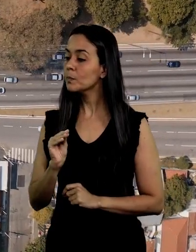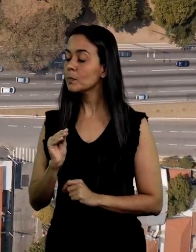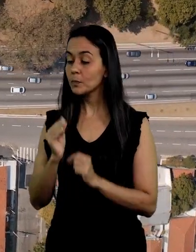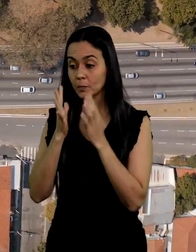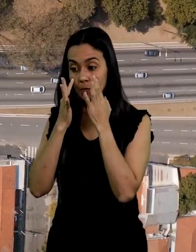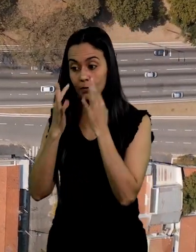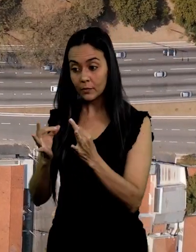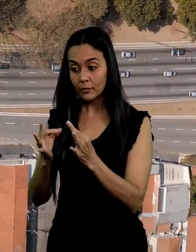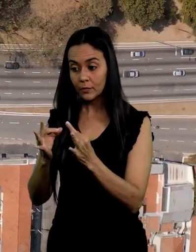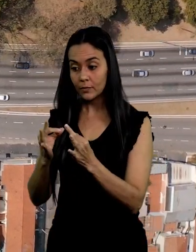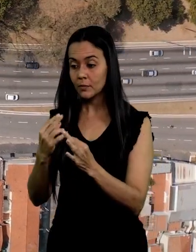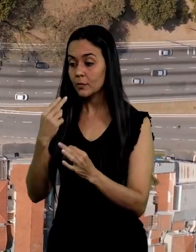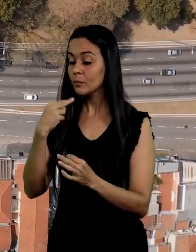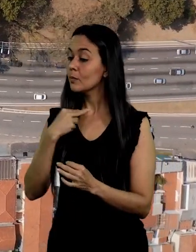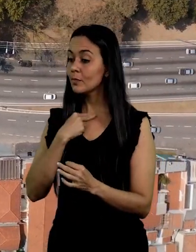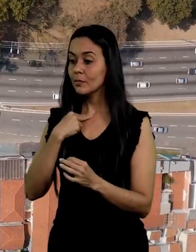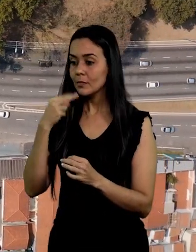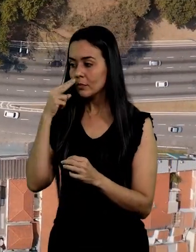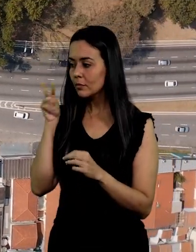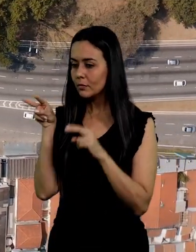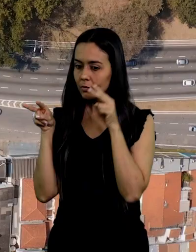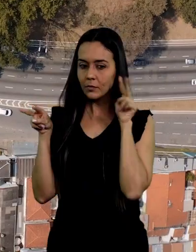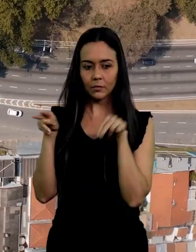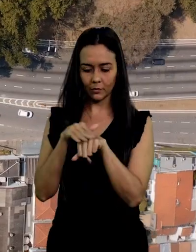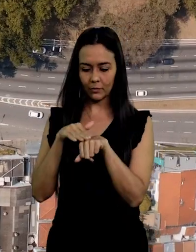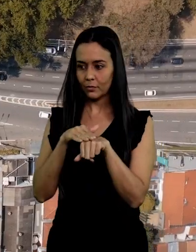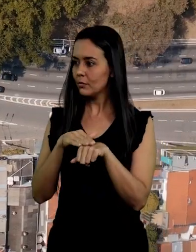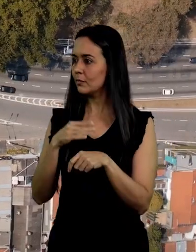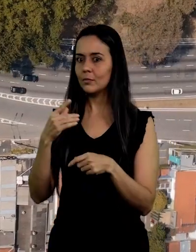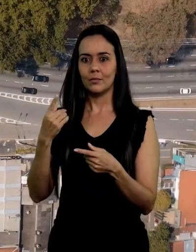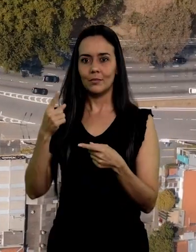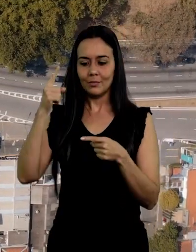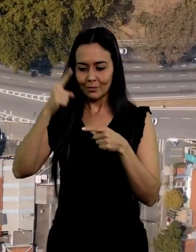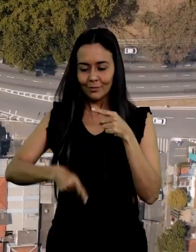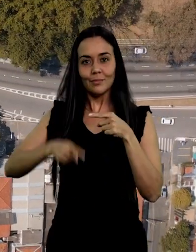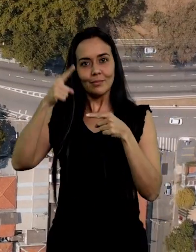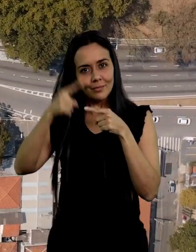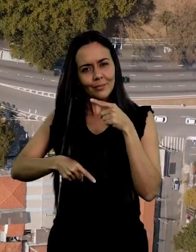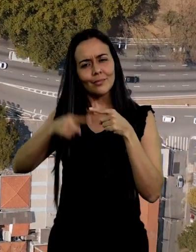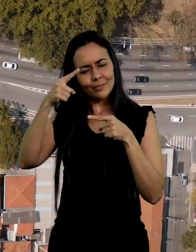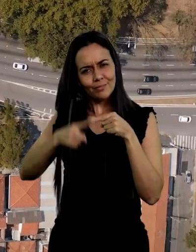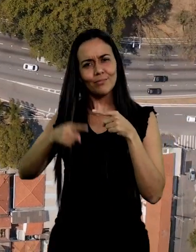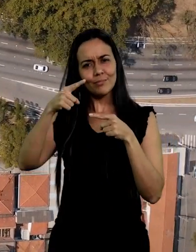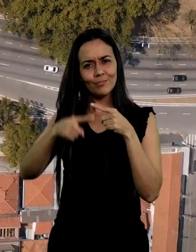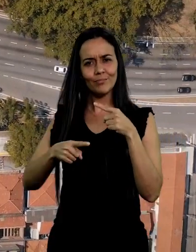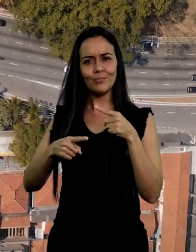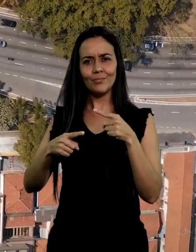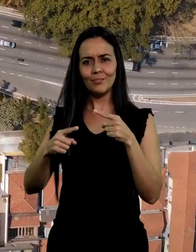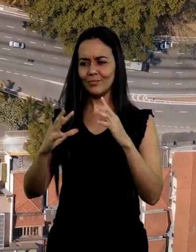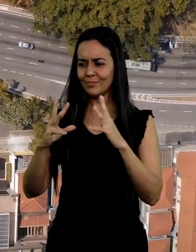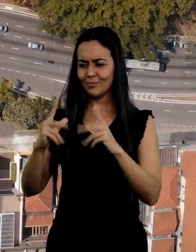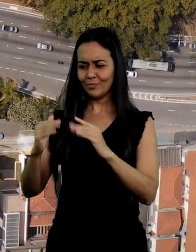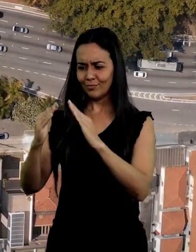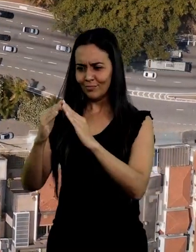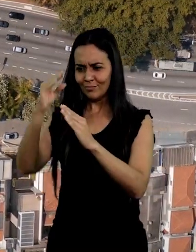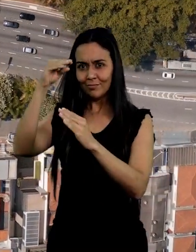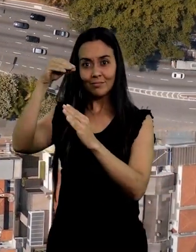Não olha para lá, não conversa com seu vizinho, enfim, tudo aquilo que eles irão utilizar